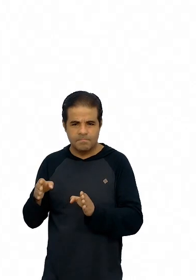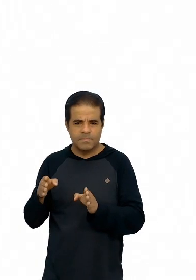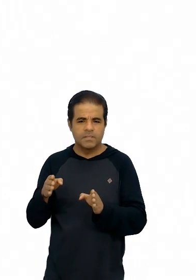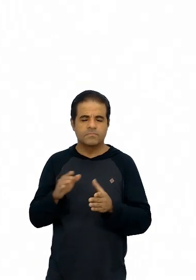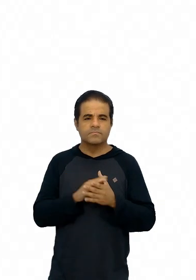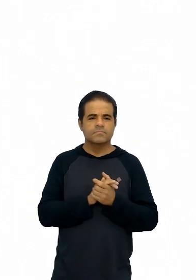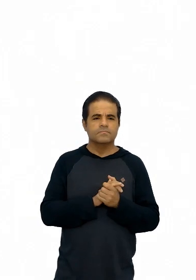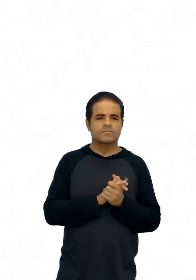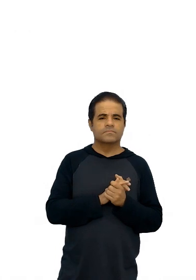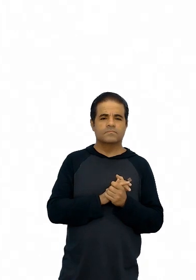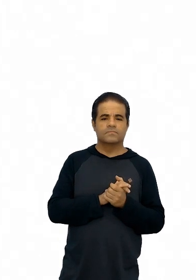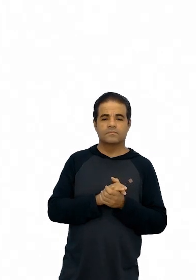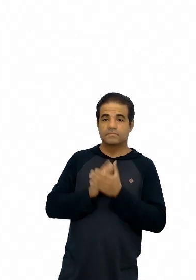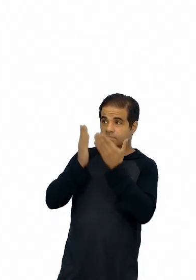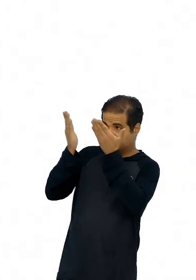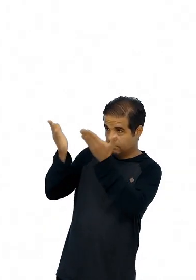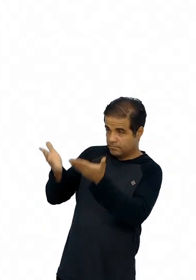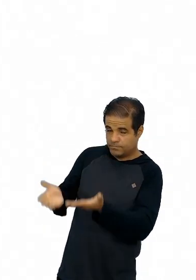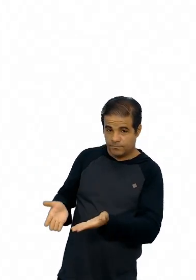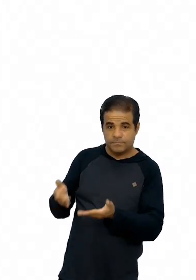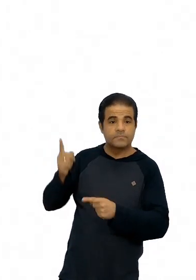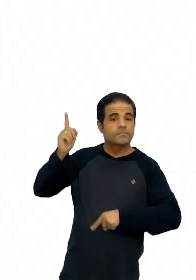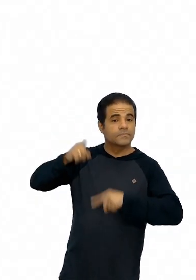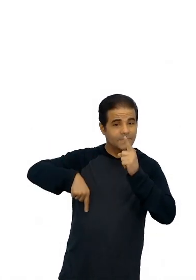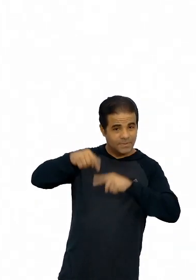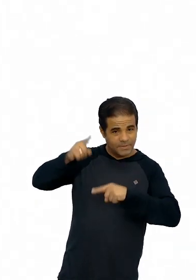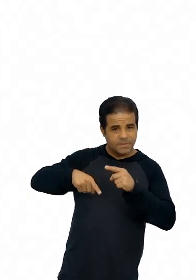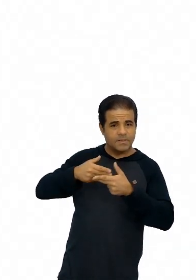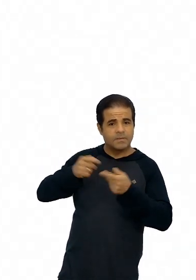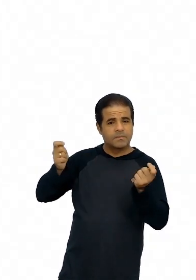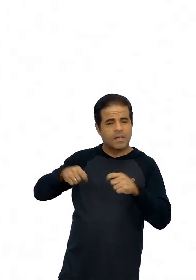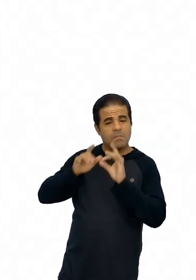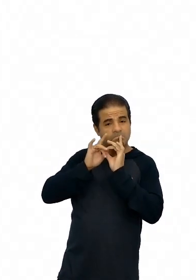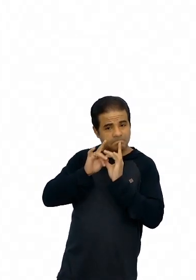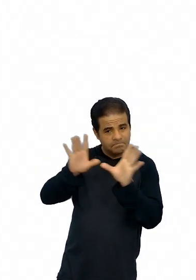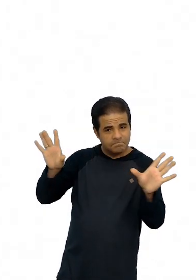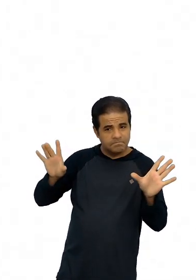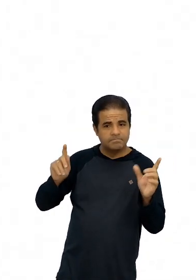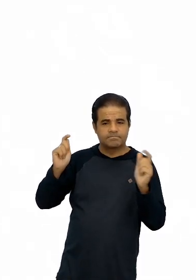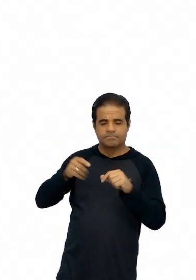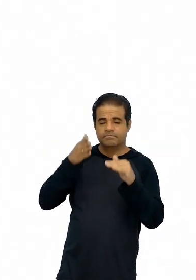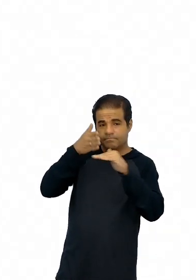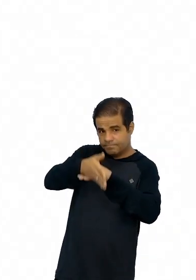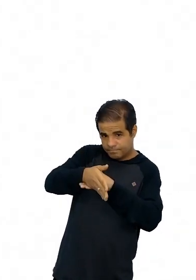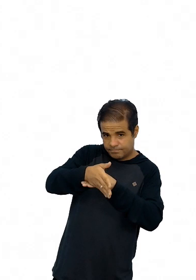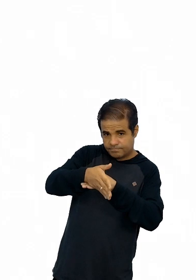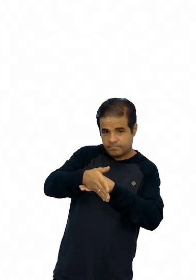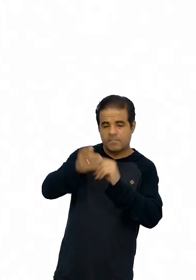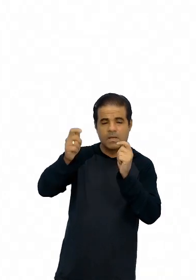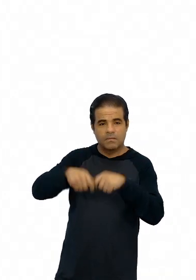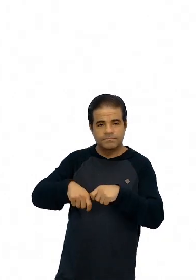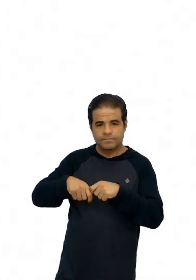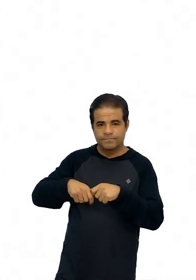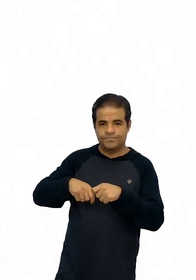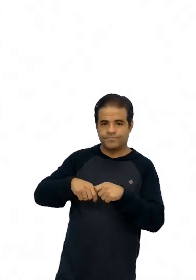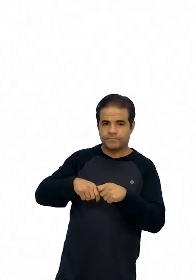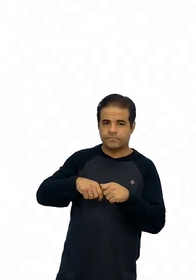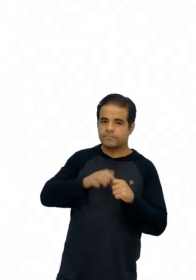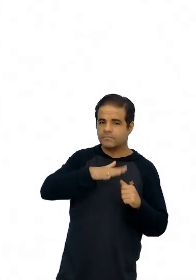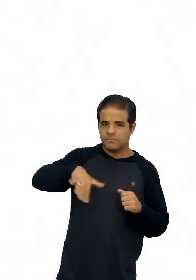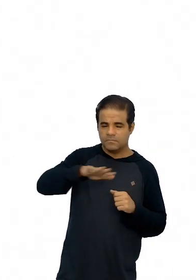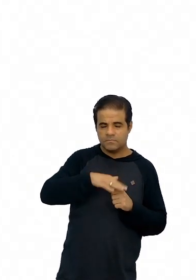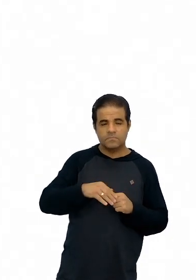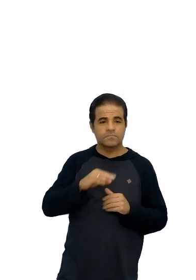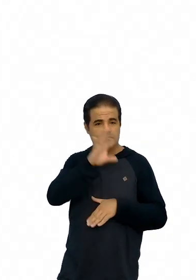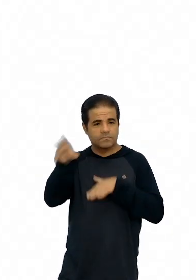Então, a gente deixa aqui, né, nesse material que vocês podem ter acesso ali